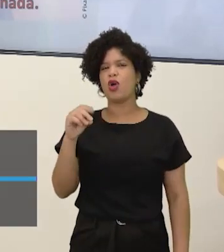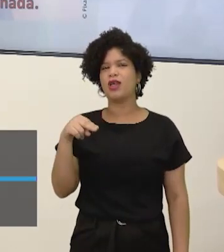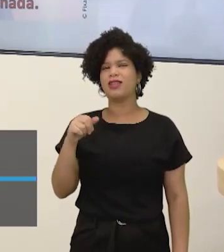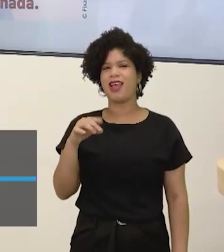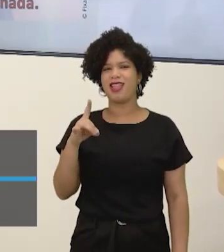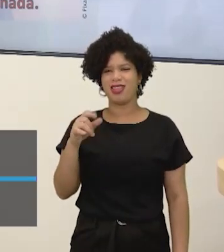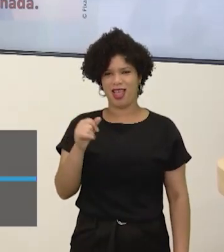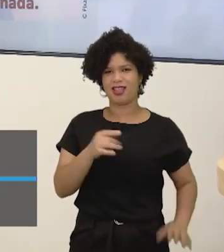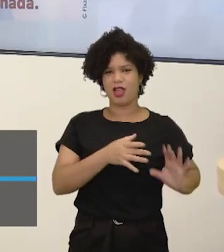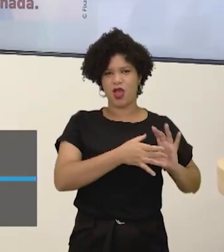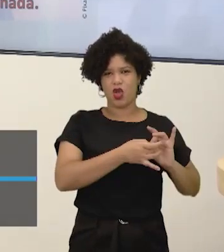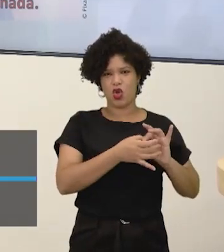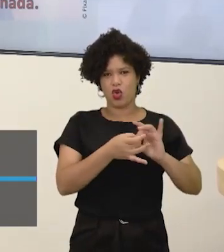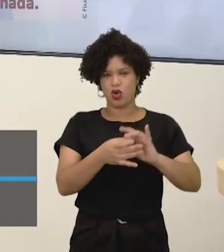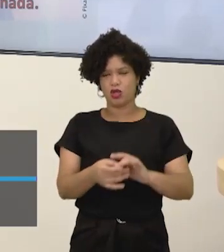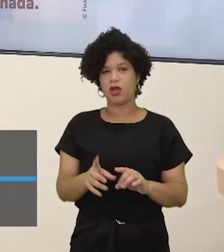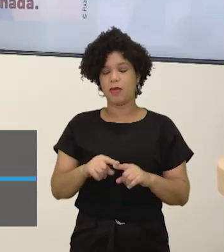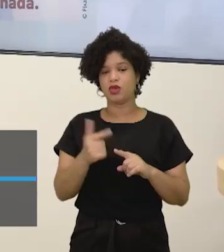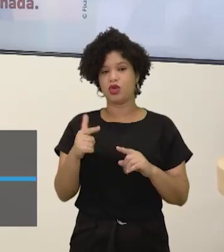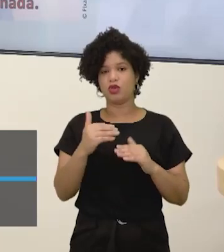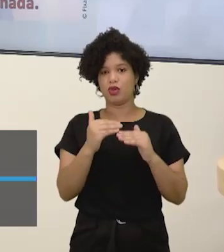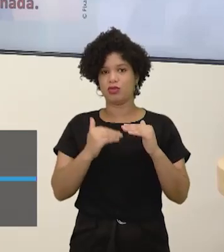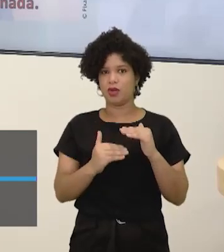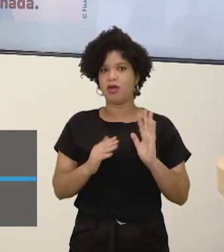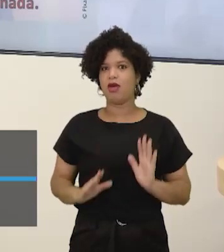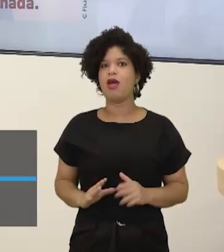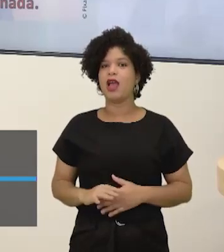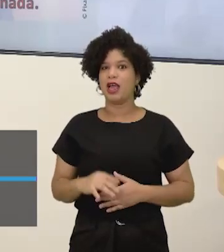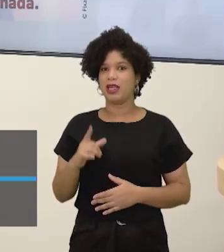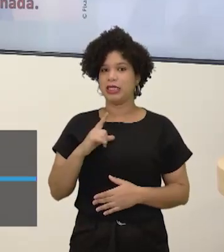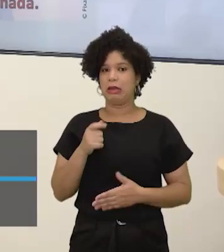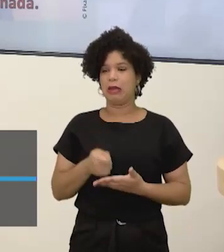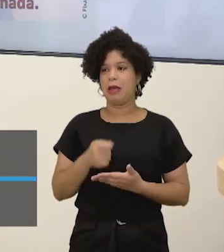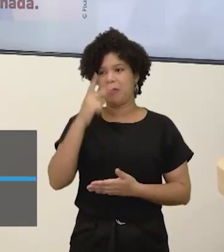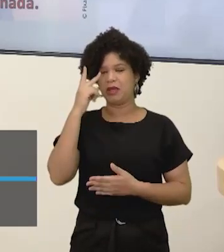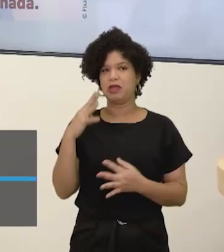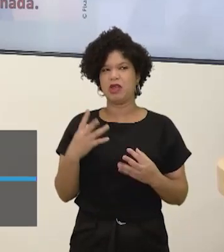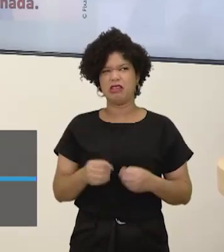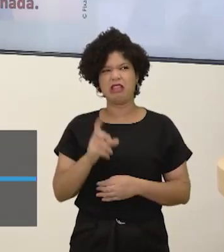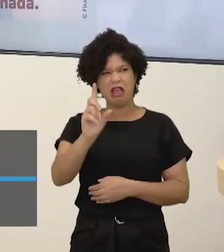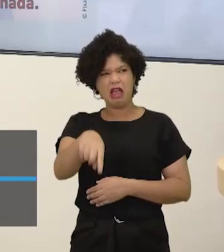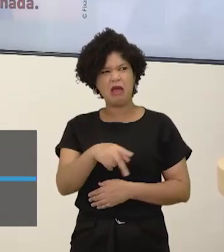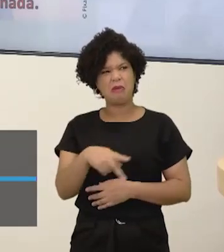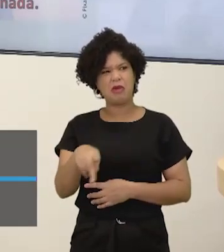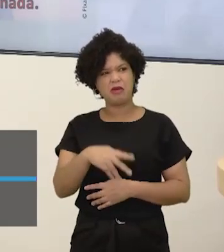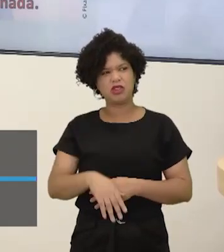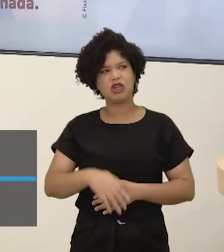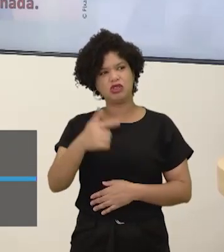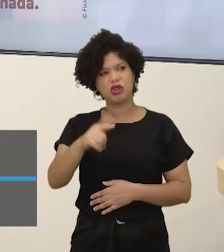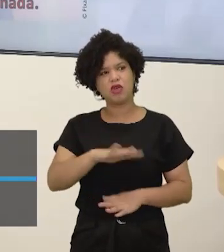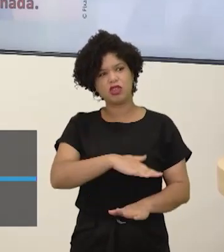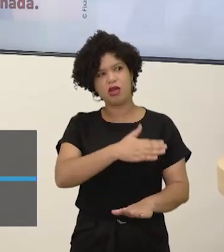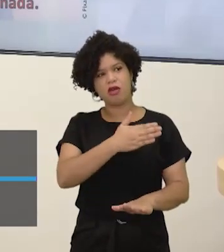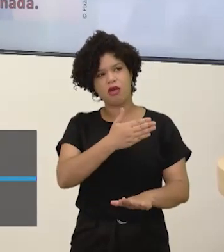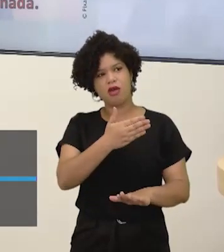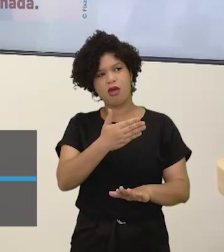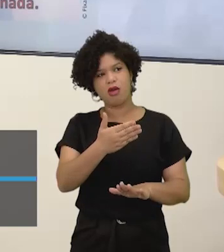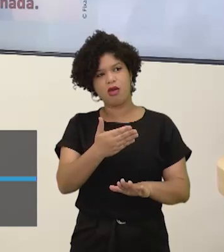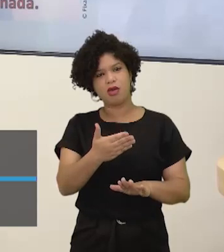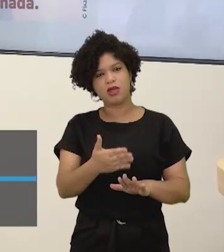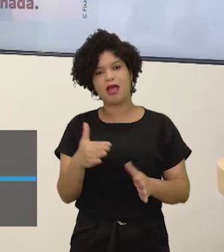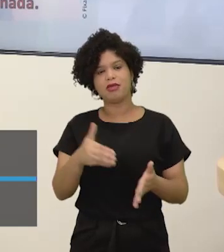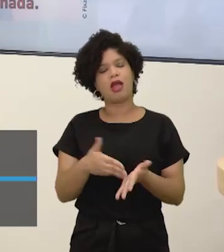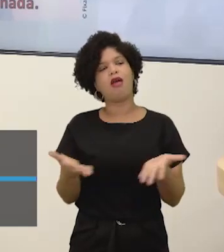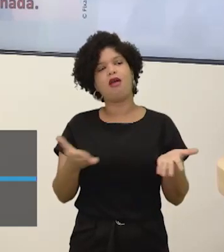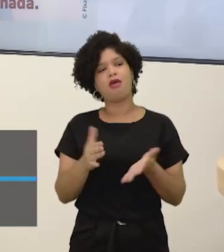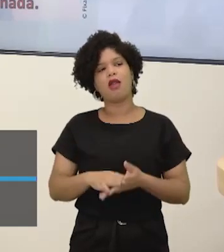dificultam tanto, né? As subordinadas já pegam um pouco mais pesado, aí o pessoal ficava, professor... Mais um dia se passou e eu ainda não usei,